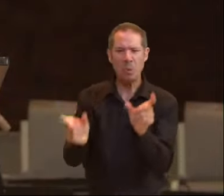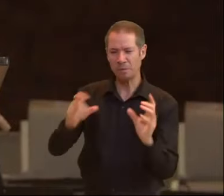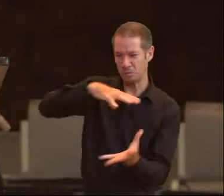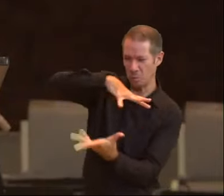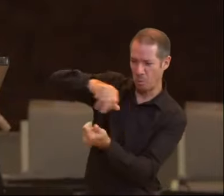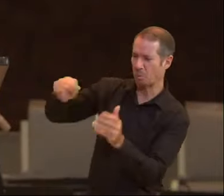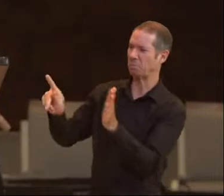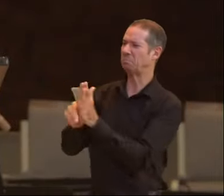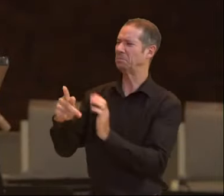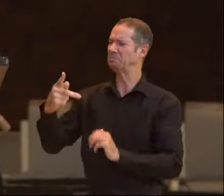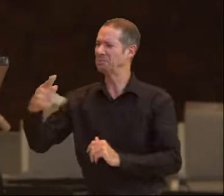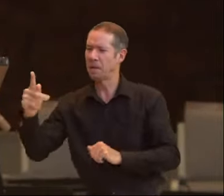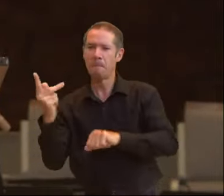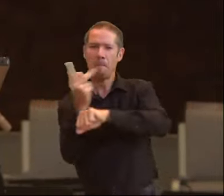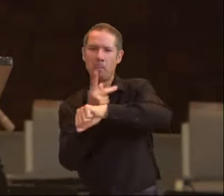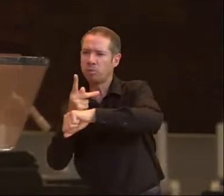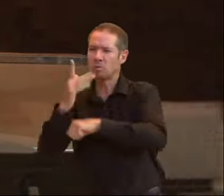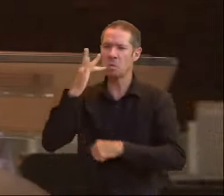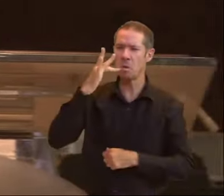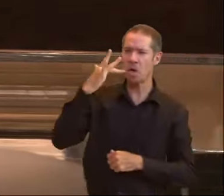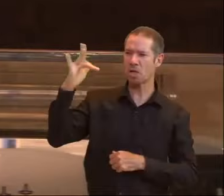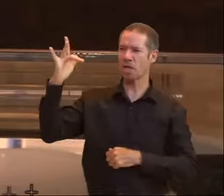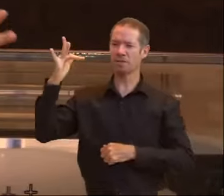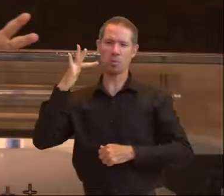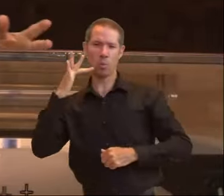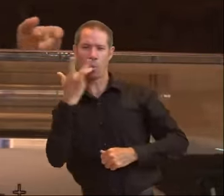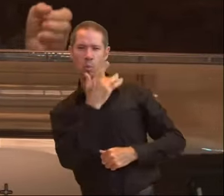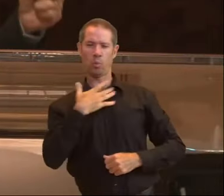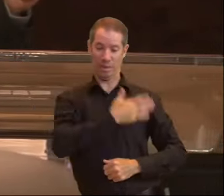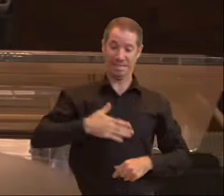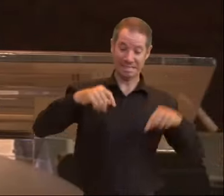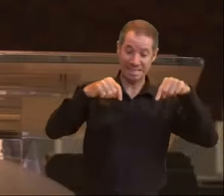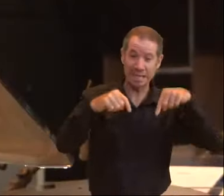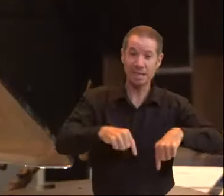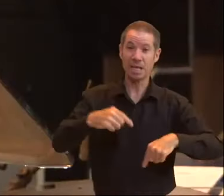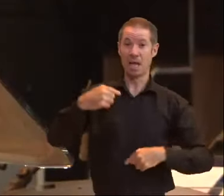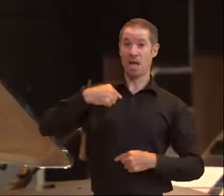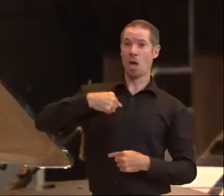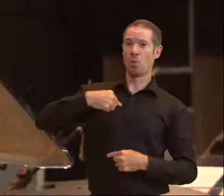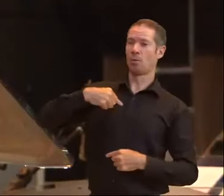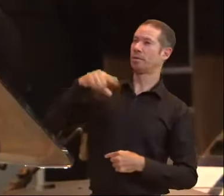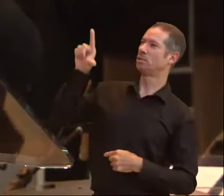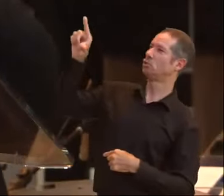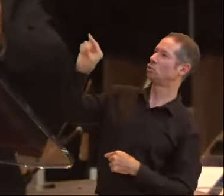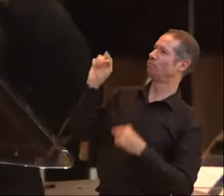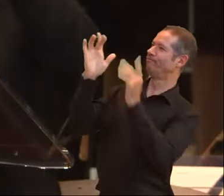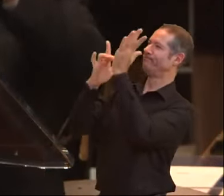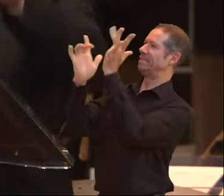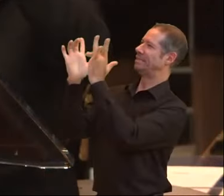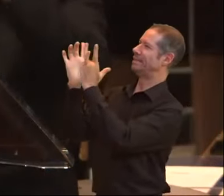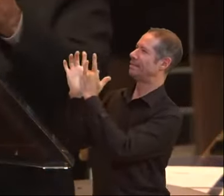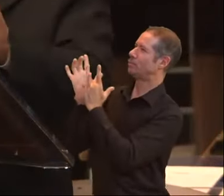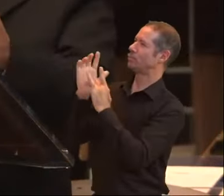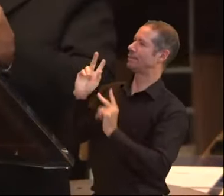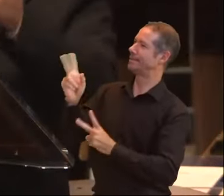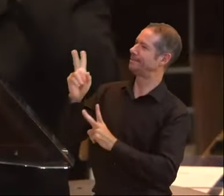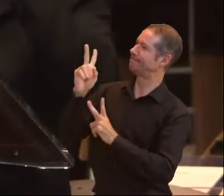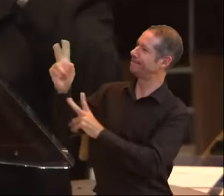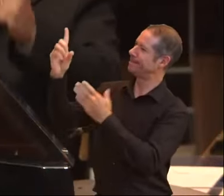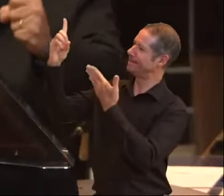para si, busquem riquezas, delícias aqui. Eu escolherei, ó Jesus, sempre a